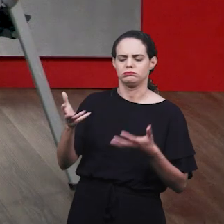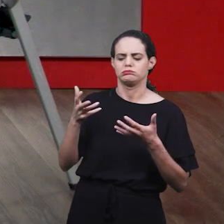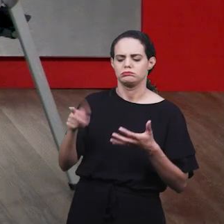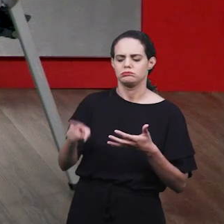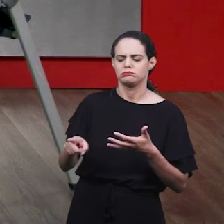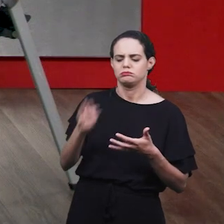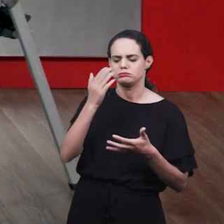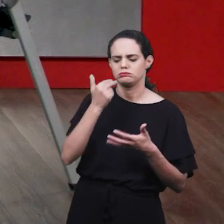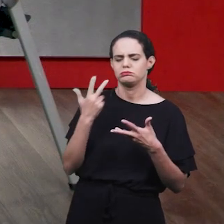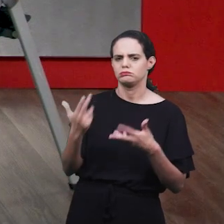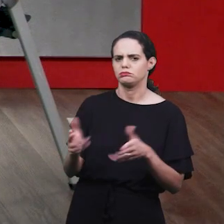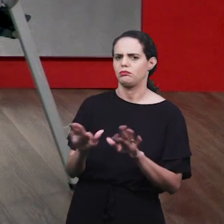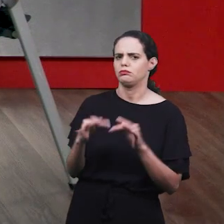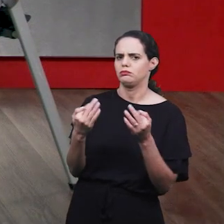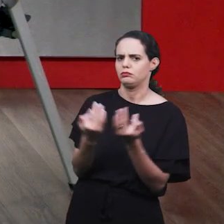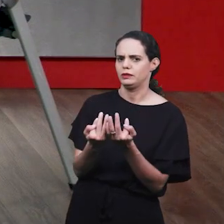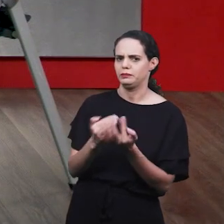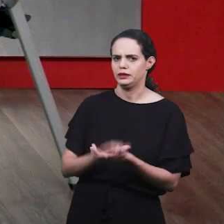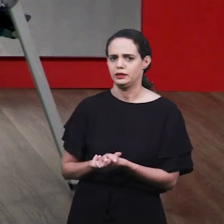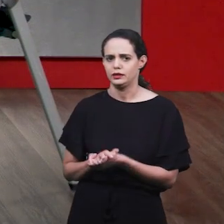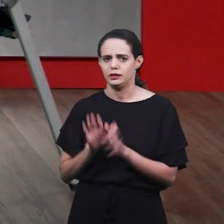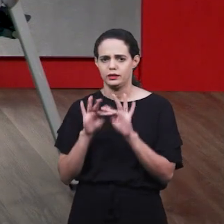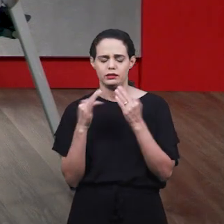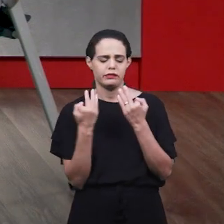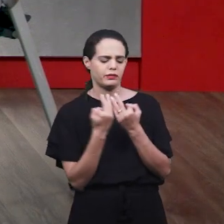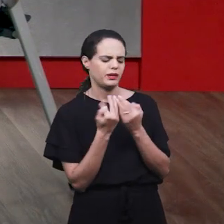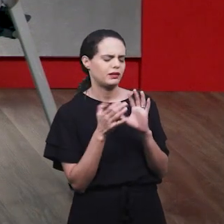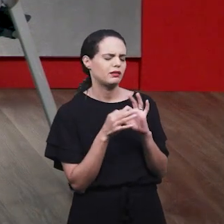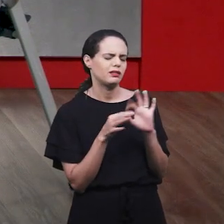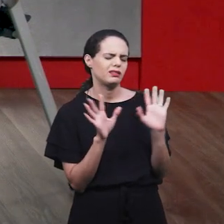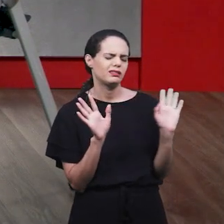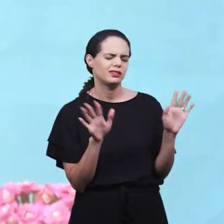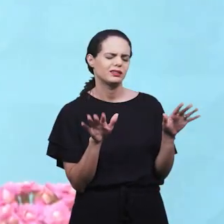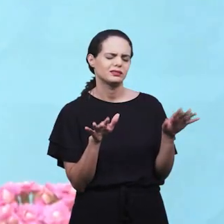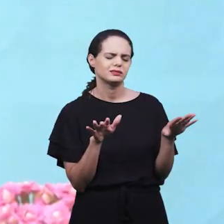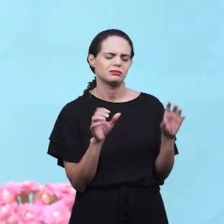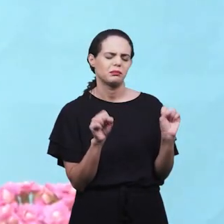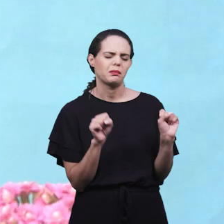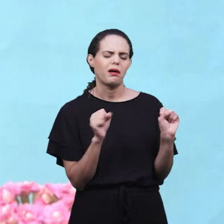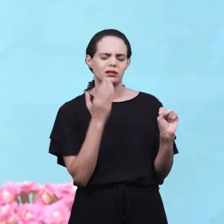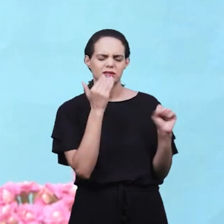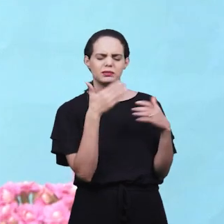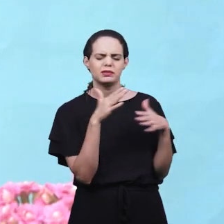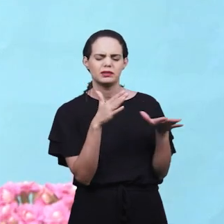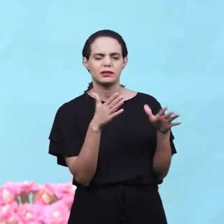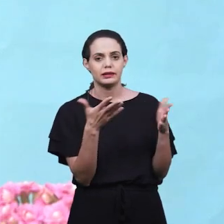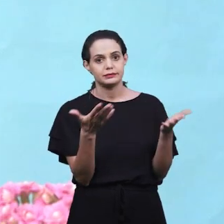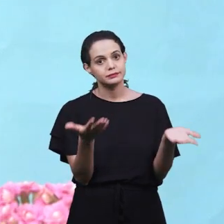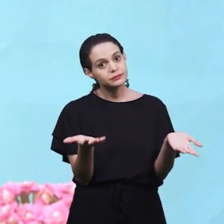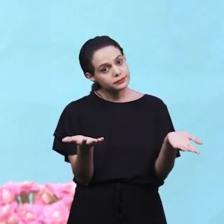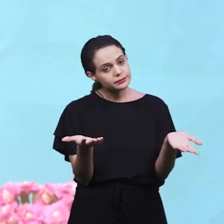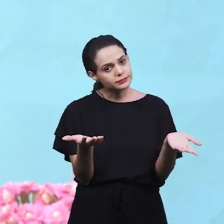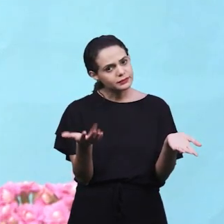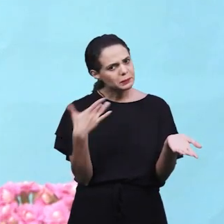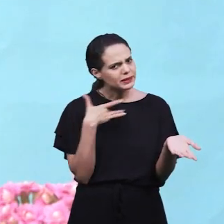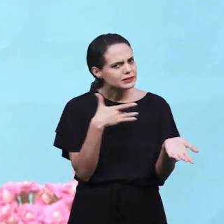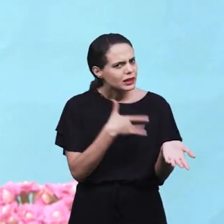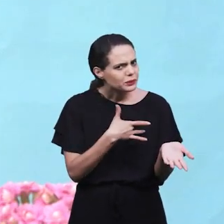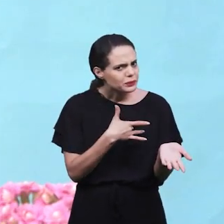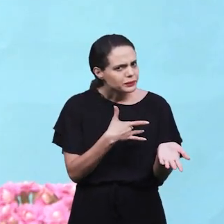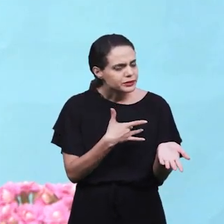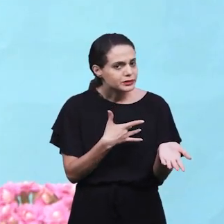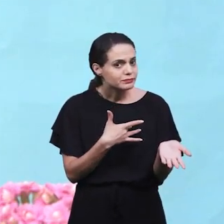e ela vai acabar cedendo. Então, ter uma refeição pobre em nutrientes